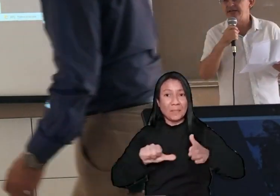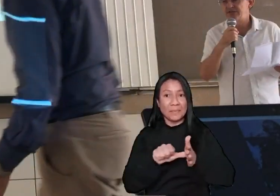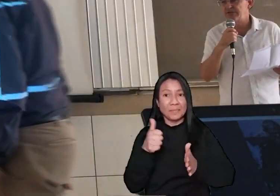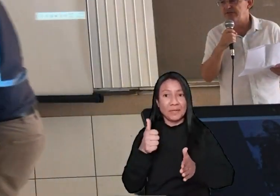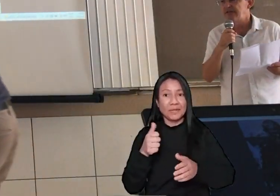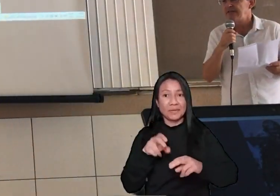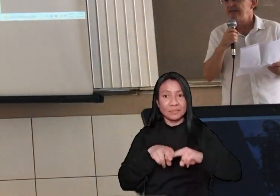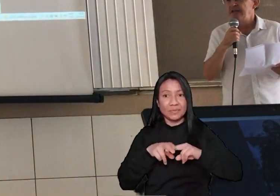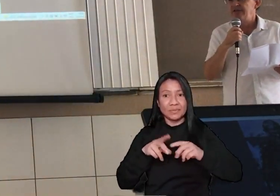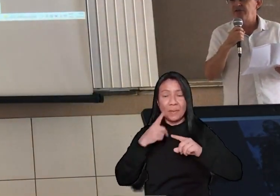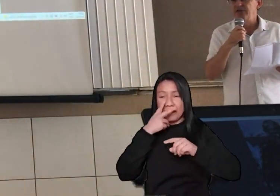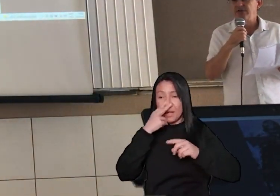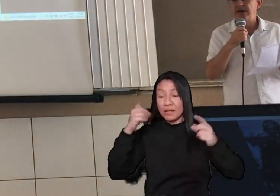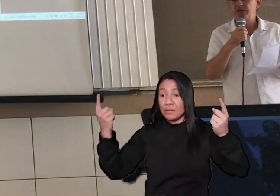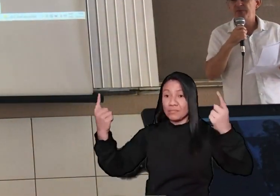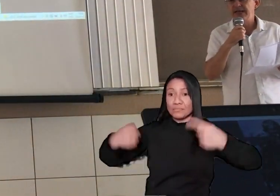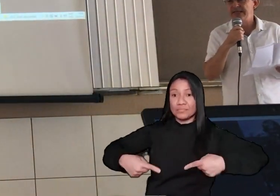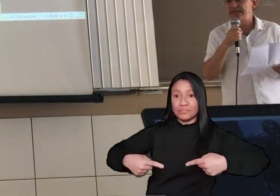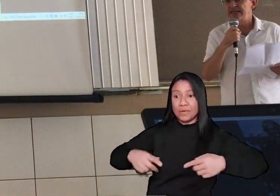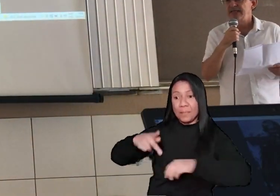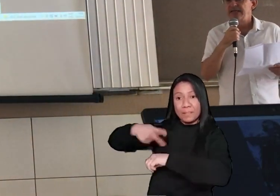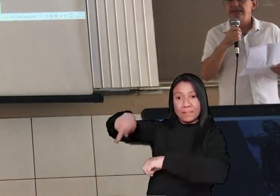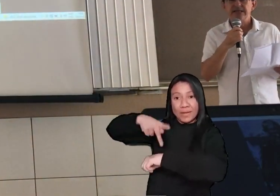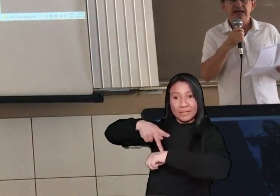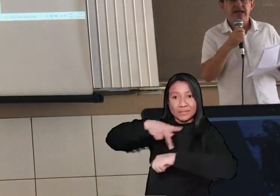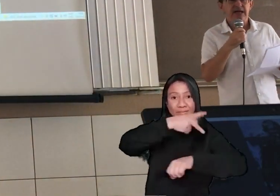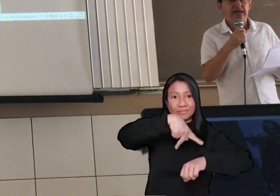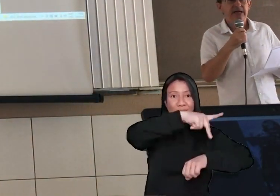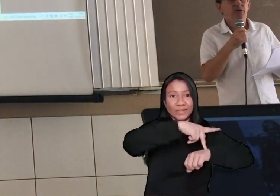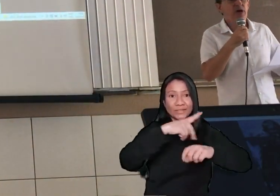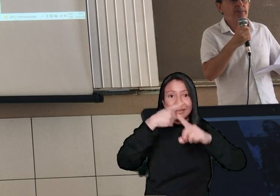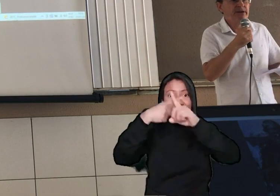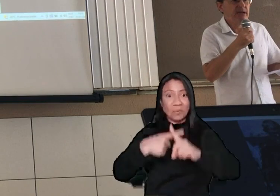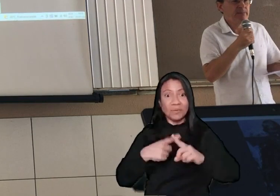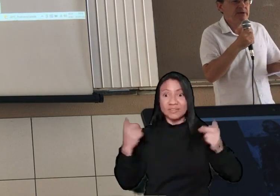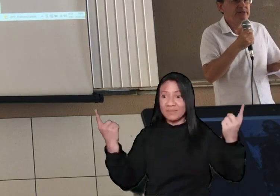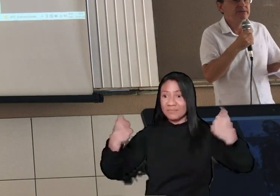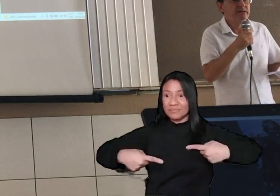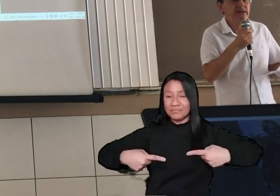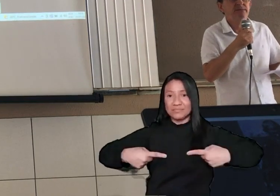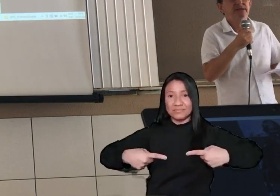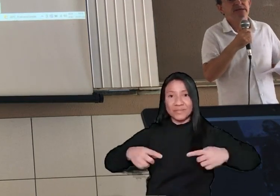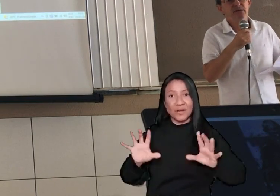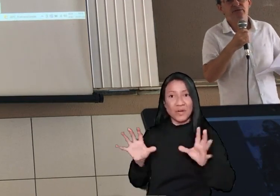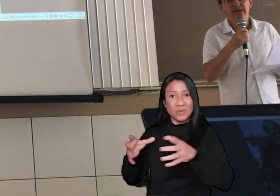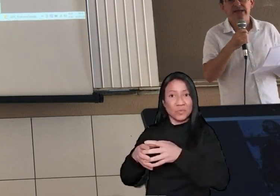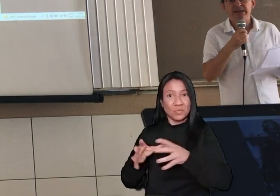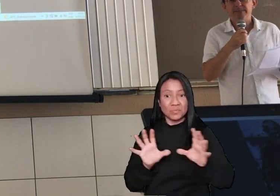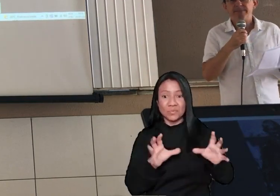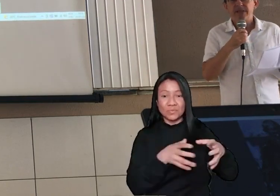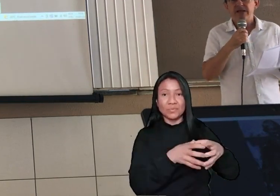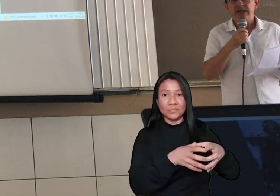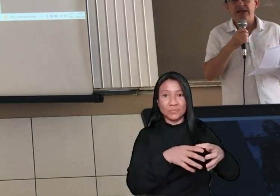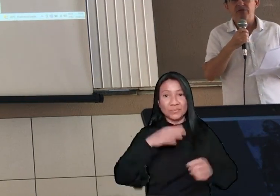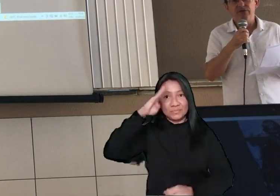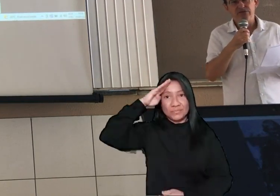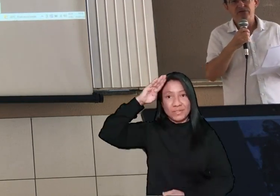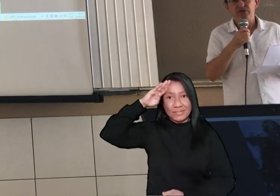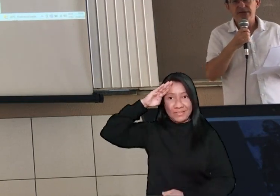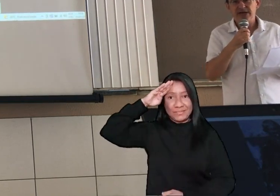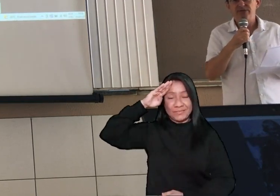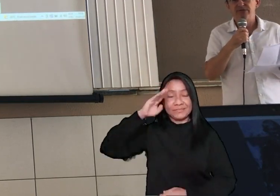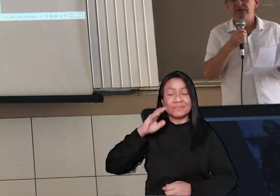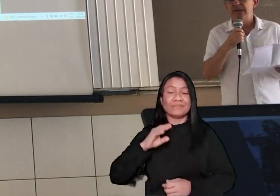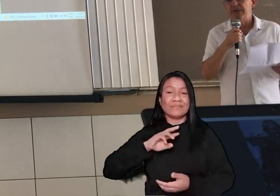e exércitos, né, envolveu vários países da Europa na época. Tá? E o Frei foi